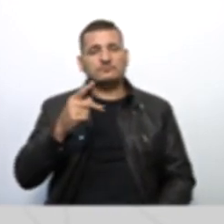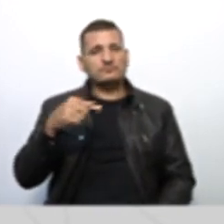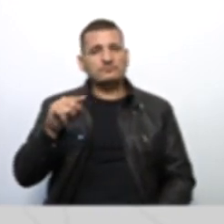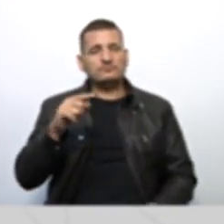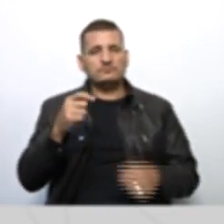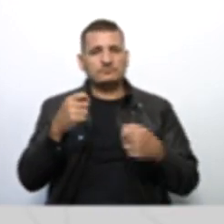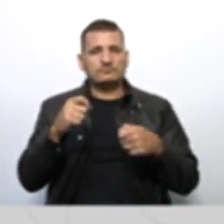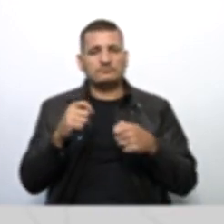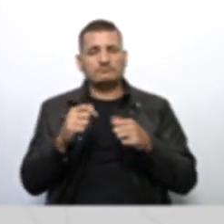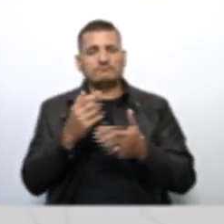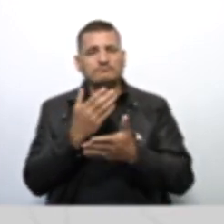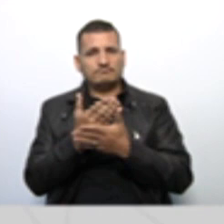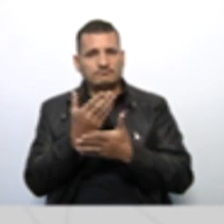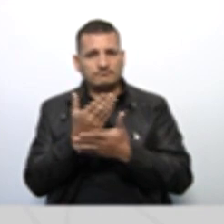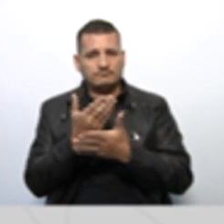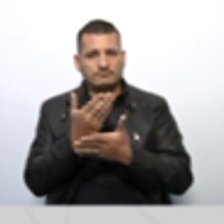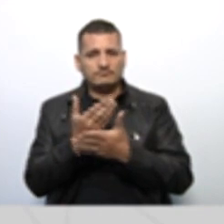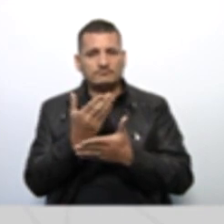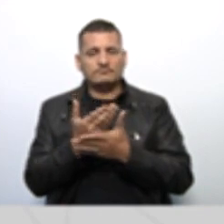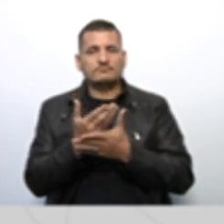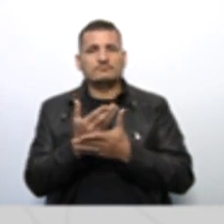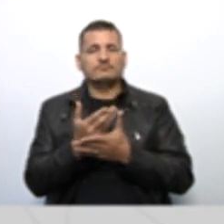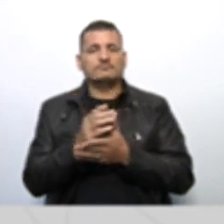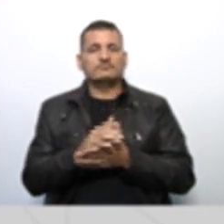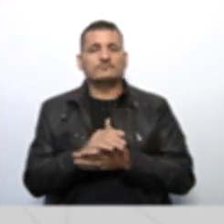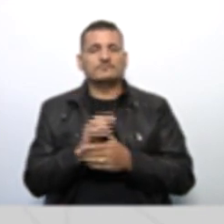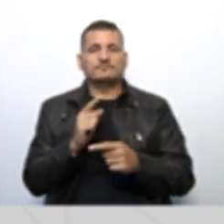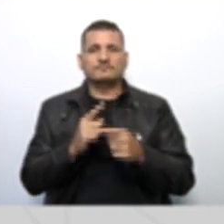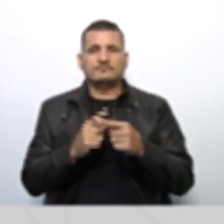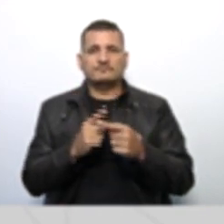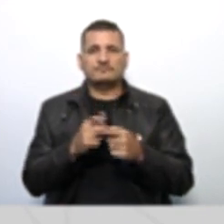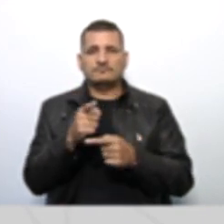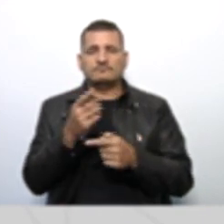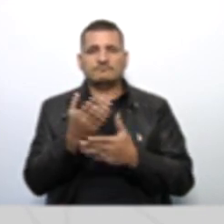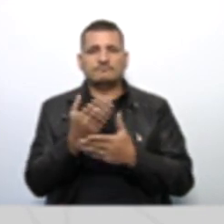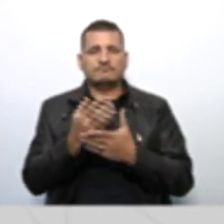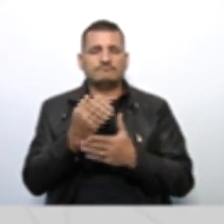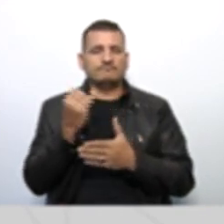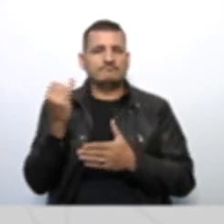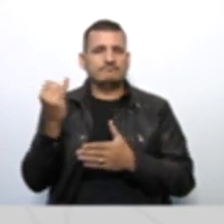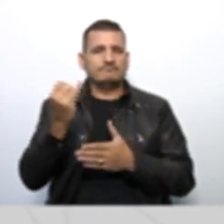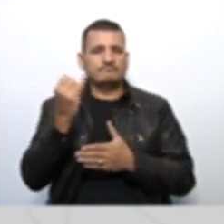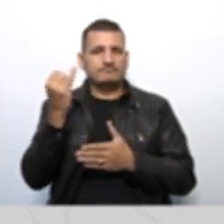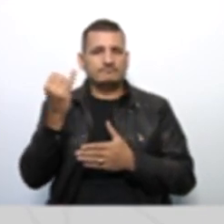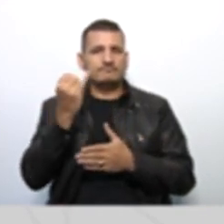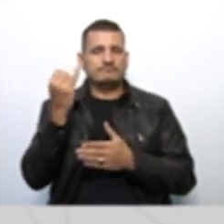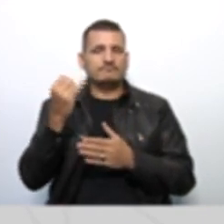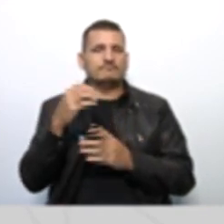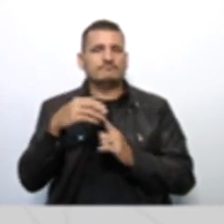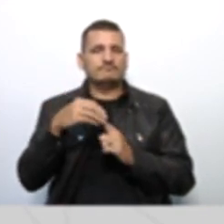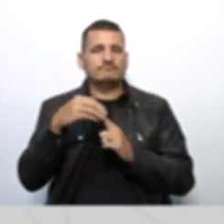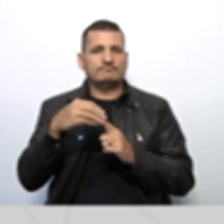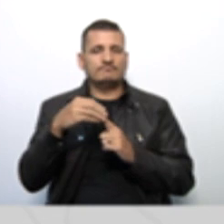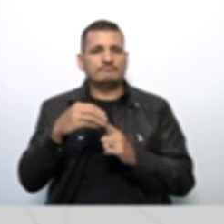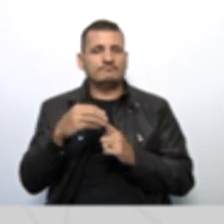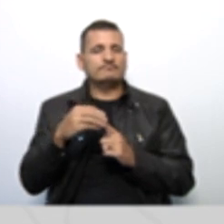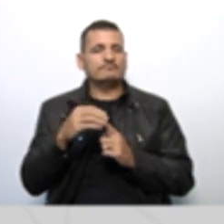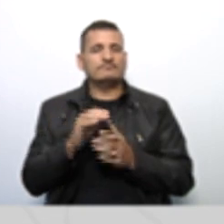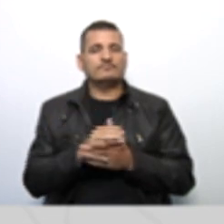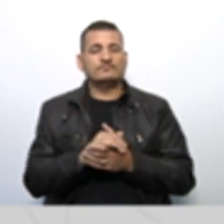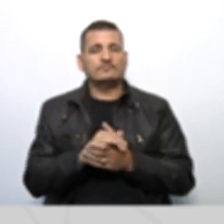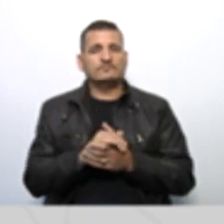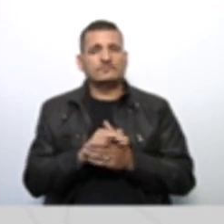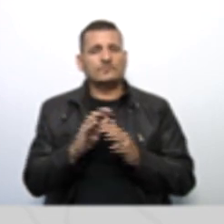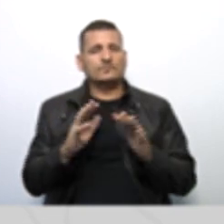conferir essa aula, de estudar, porque essa aula vai ser primordial, essencial, vai ser todos os aulas aí que